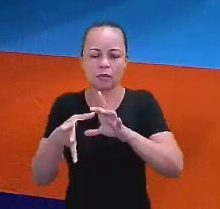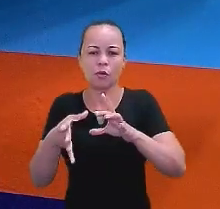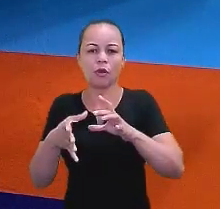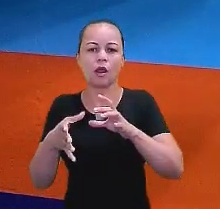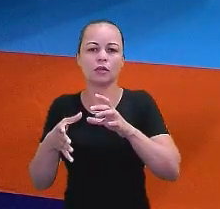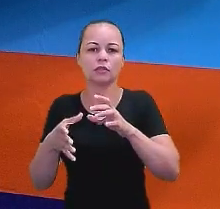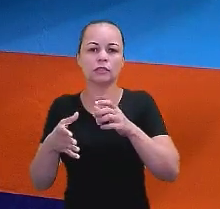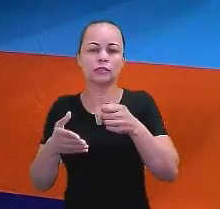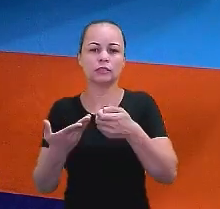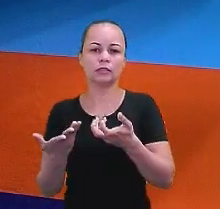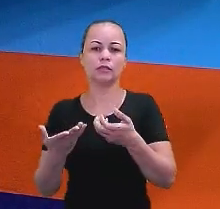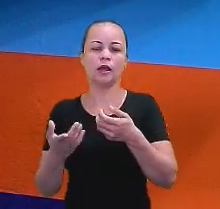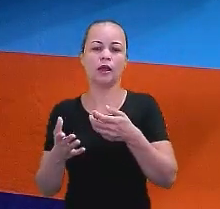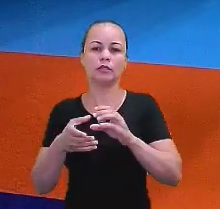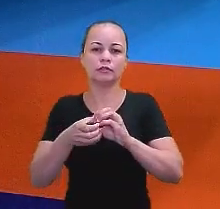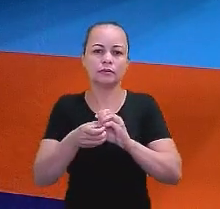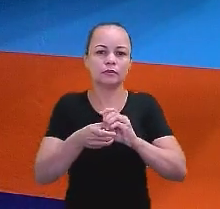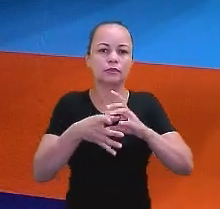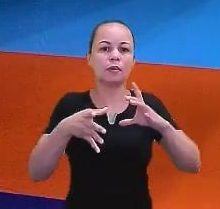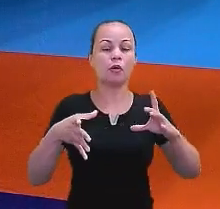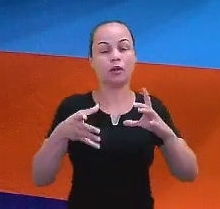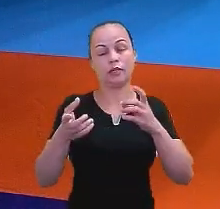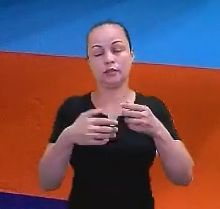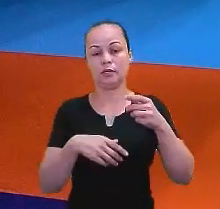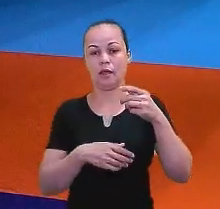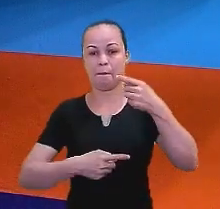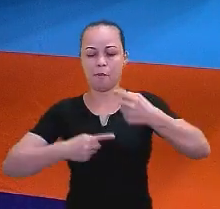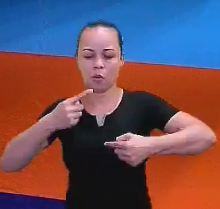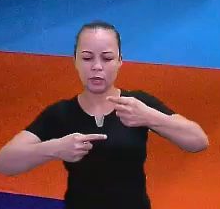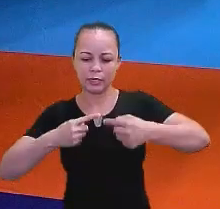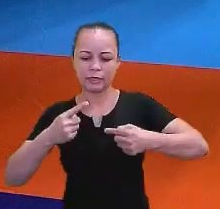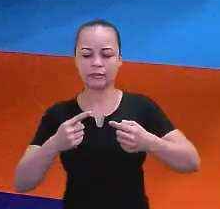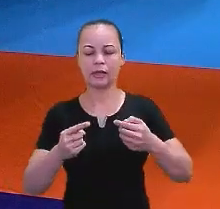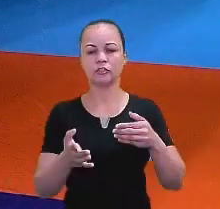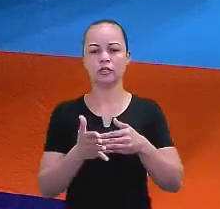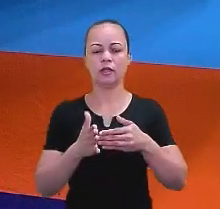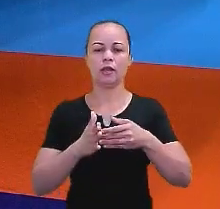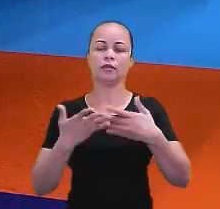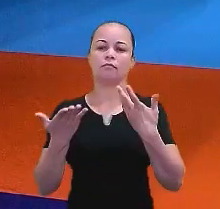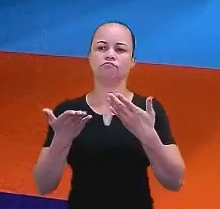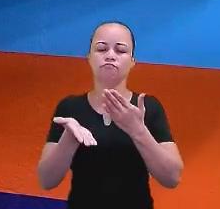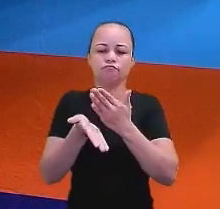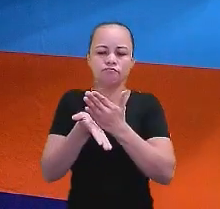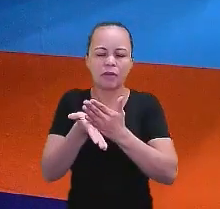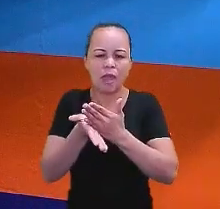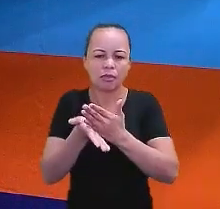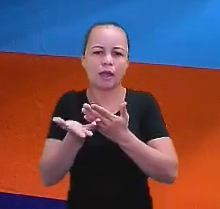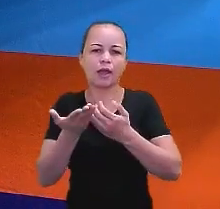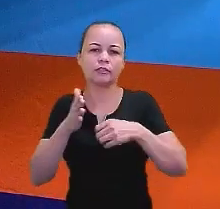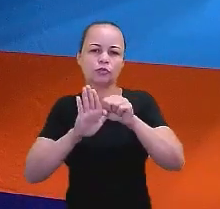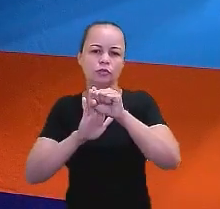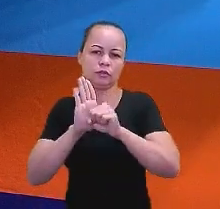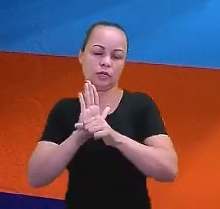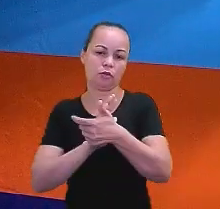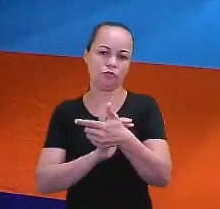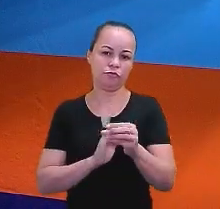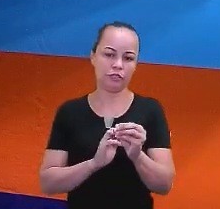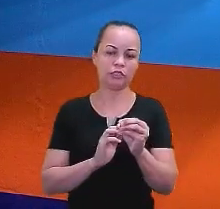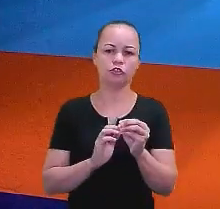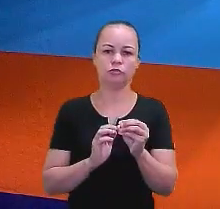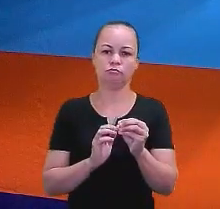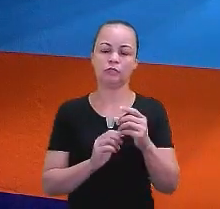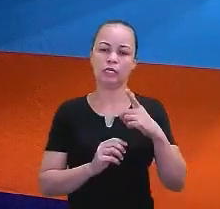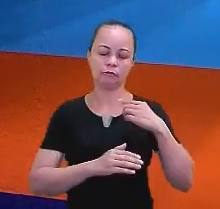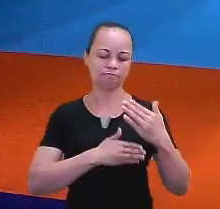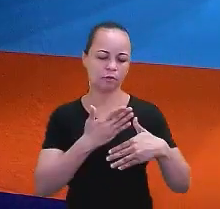administrativa. Chega na segunda metade do século XX, tem um retrocesso com relação a isso, a